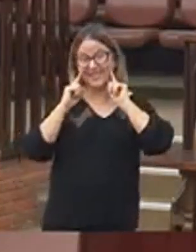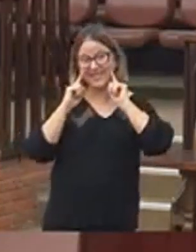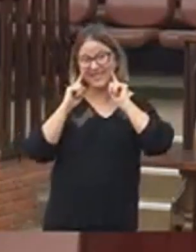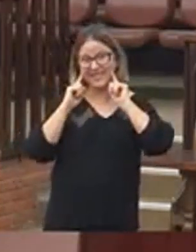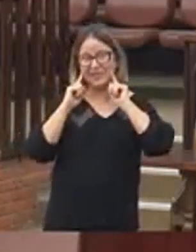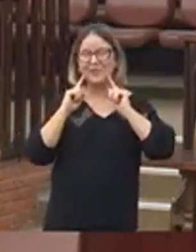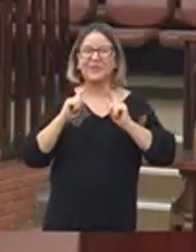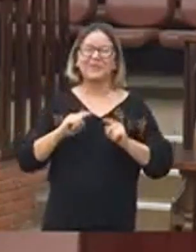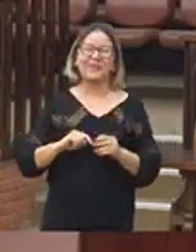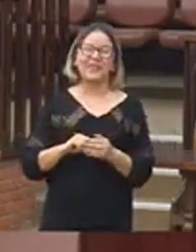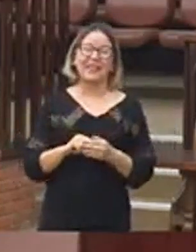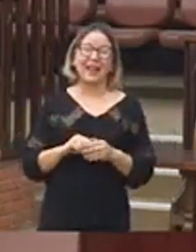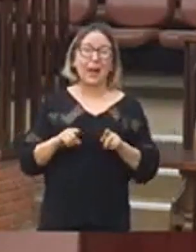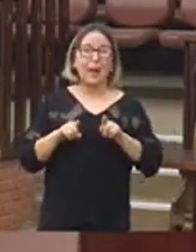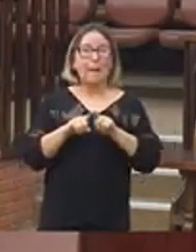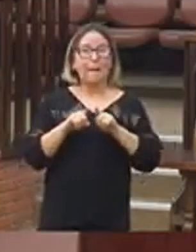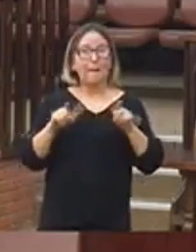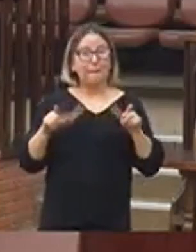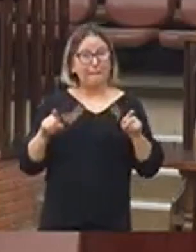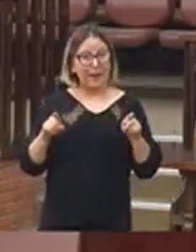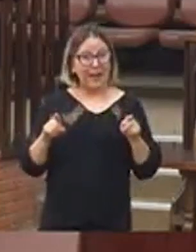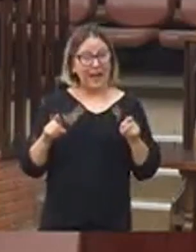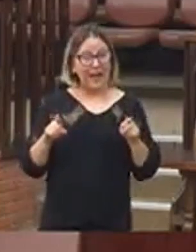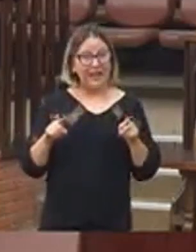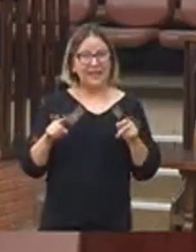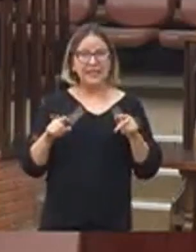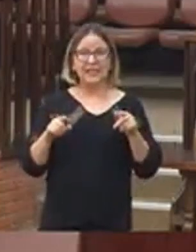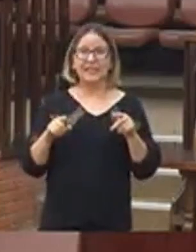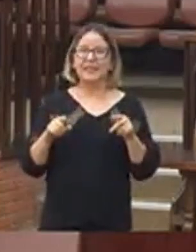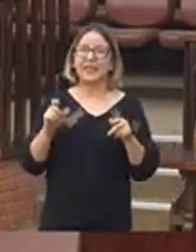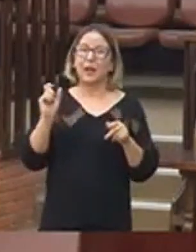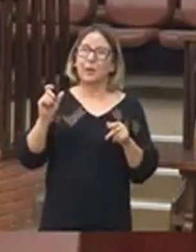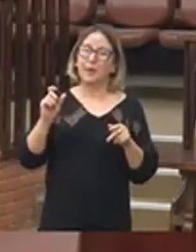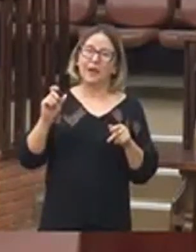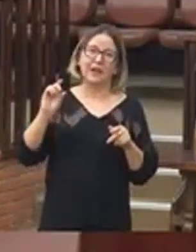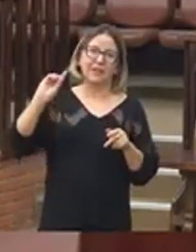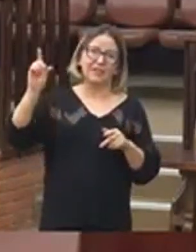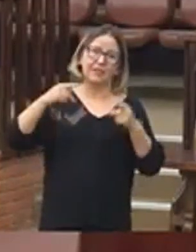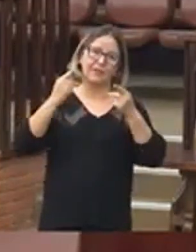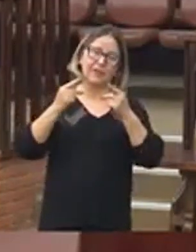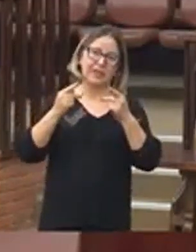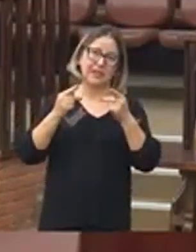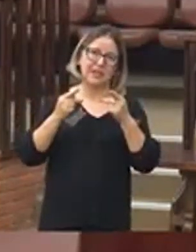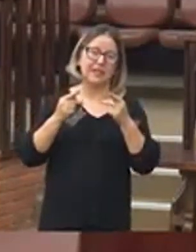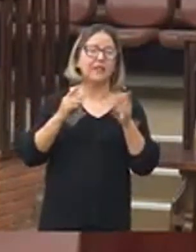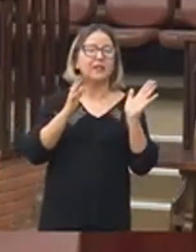E vemos que aqui Jesus está chorando. E por que Jesus chorou?